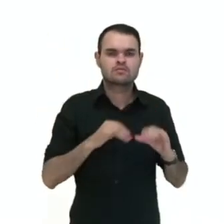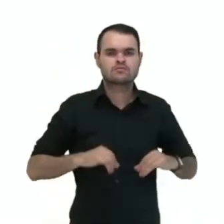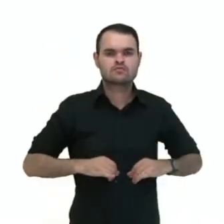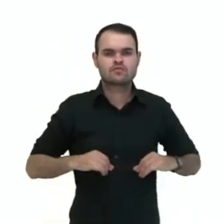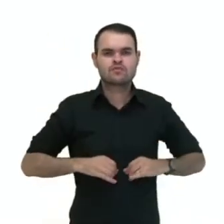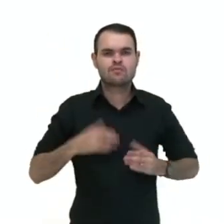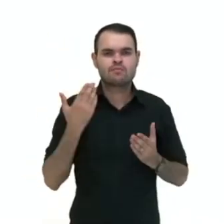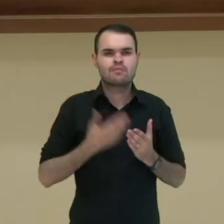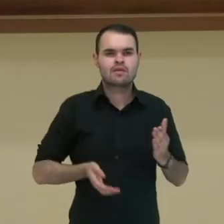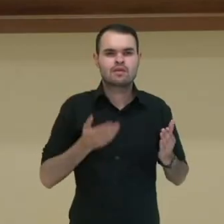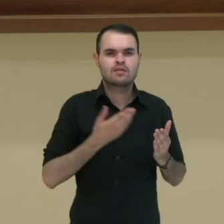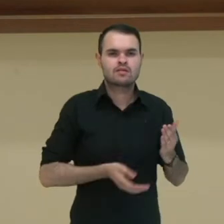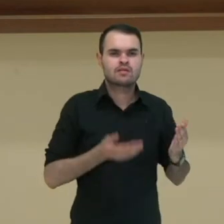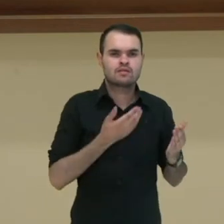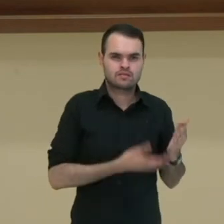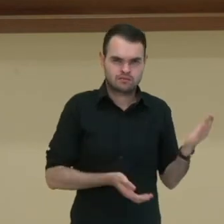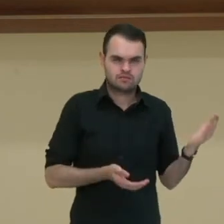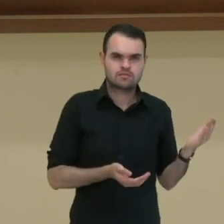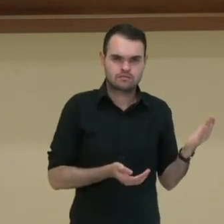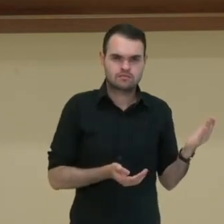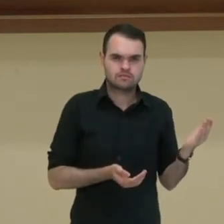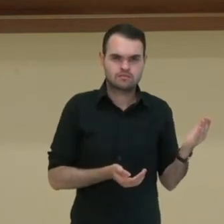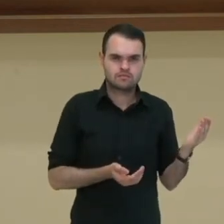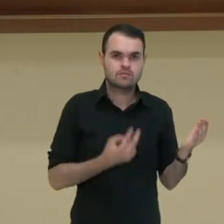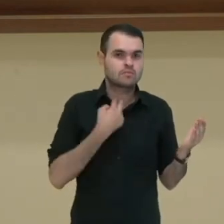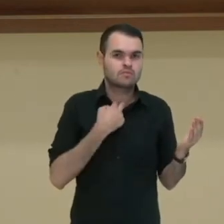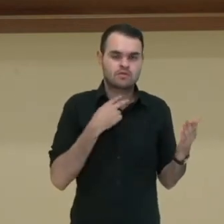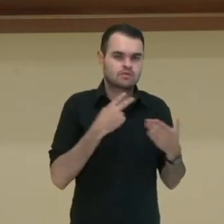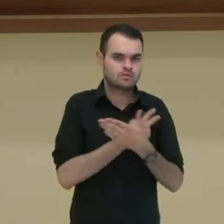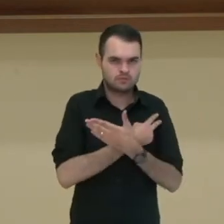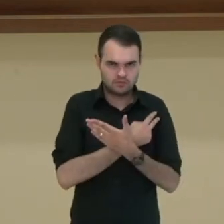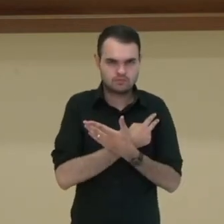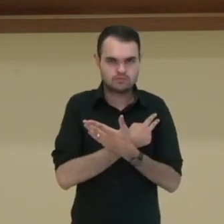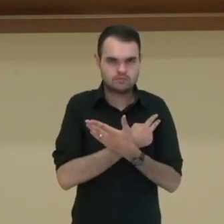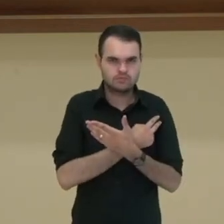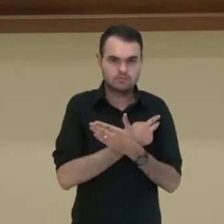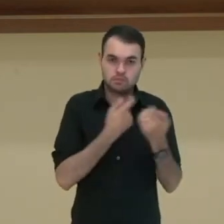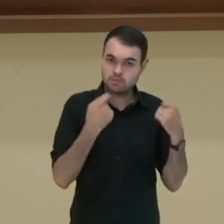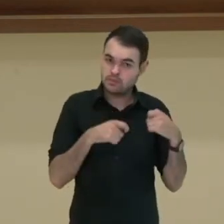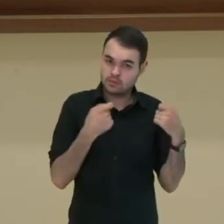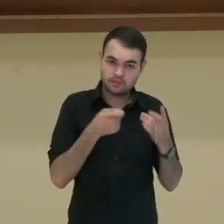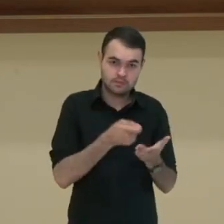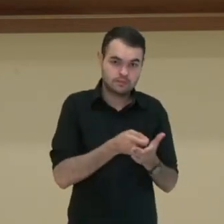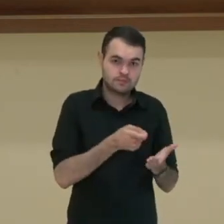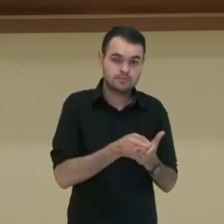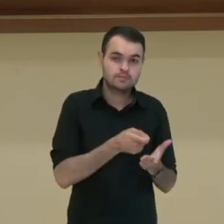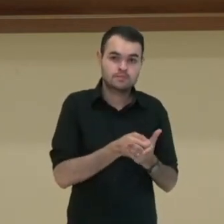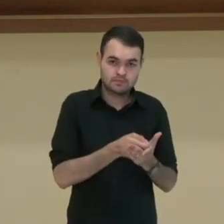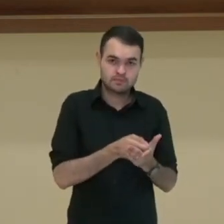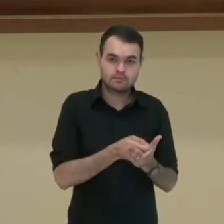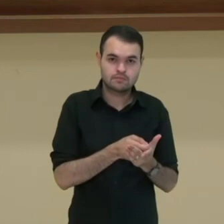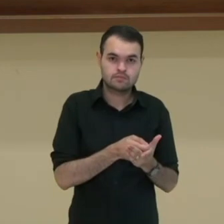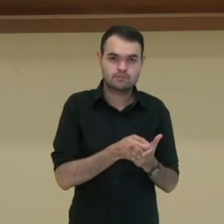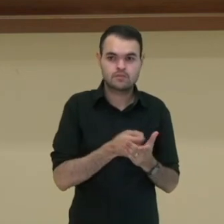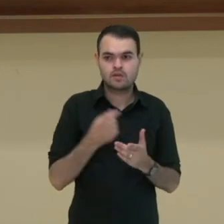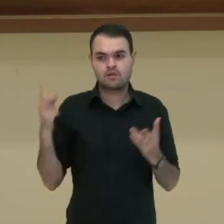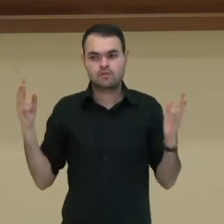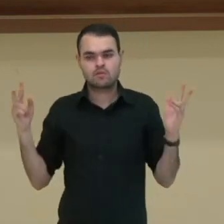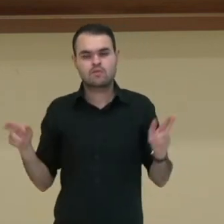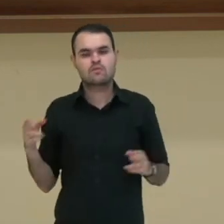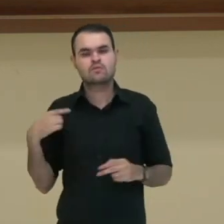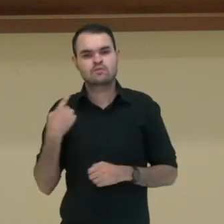uma perda de água significativa, o que não dá para acontecer, né? Que a planta precisa, tanto quanto